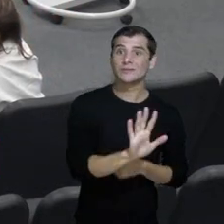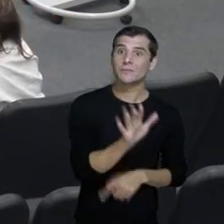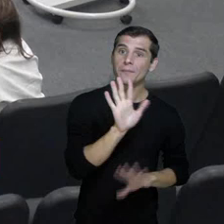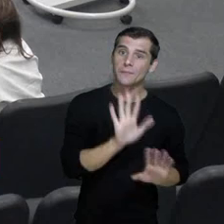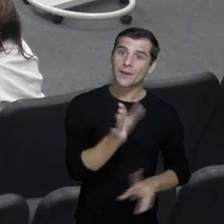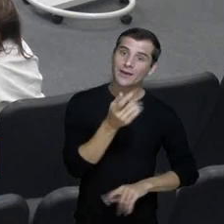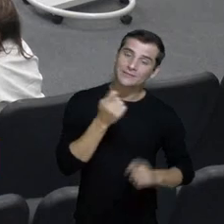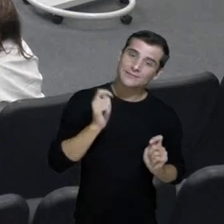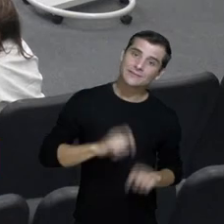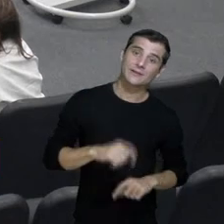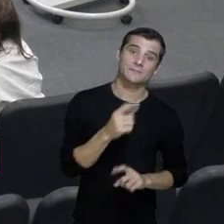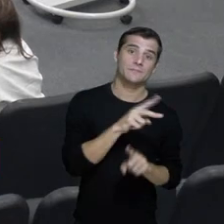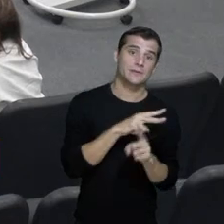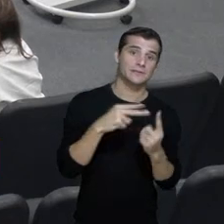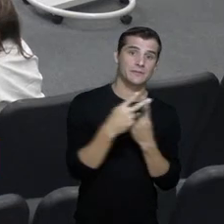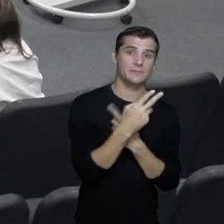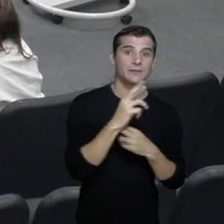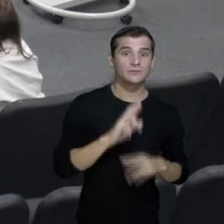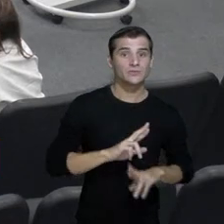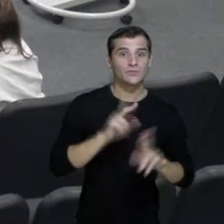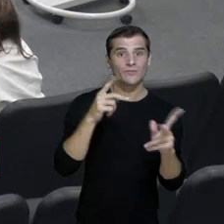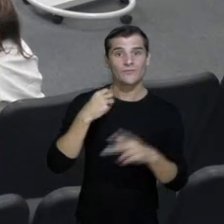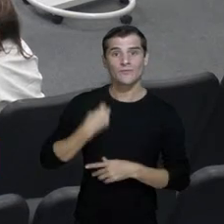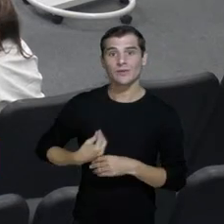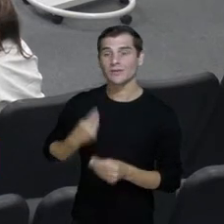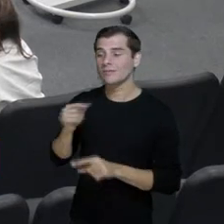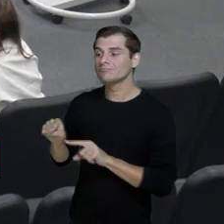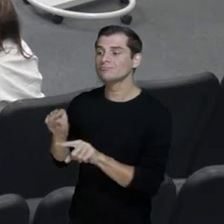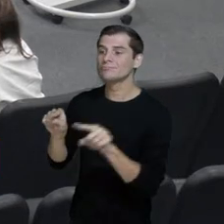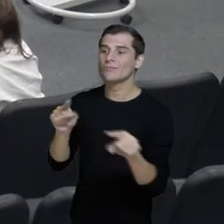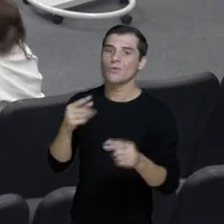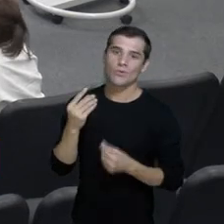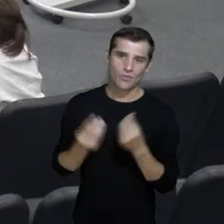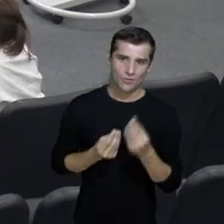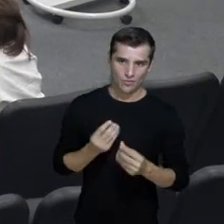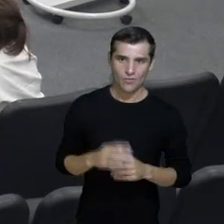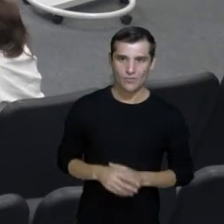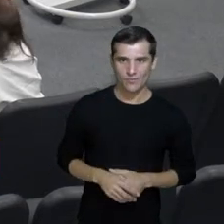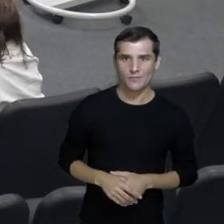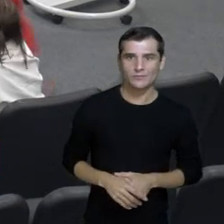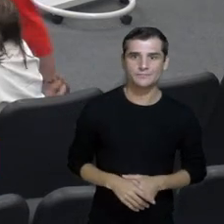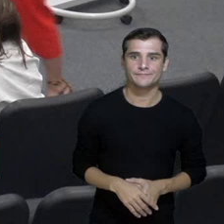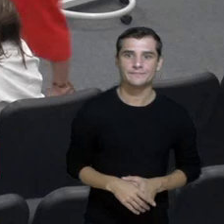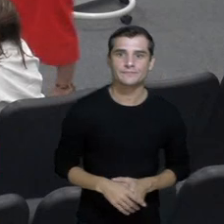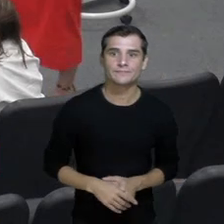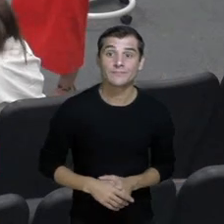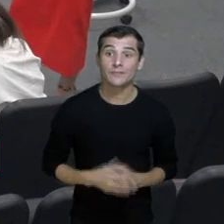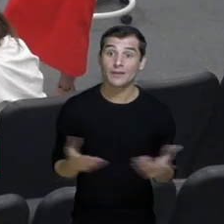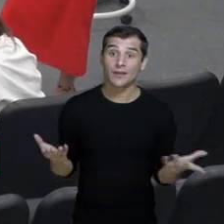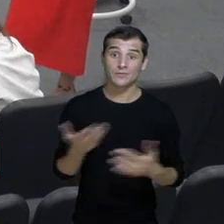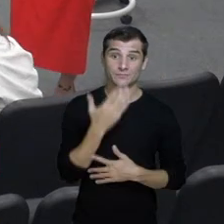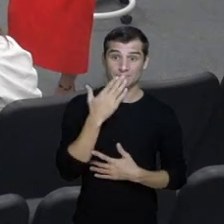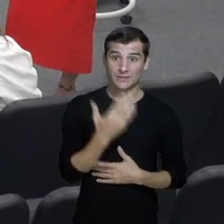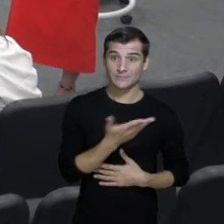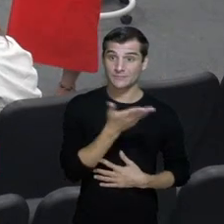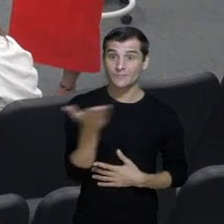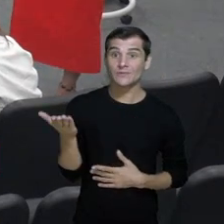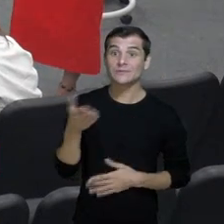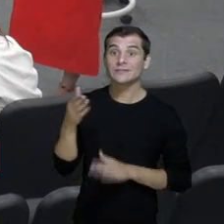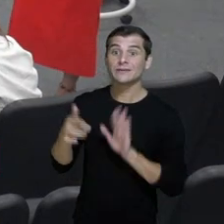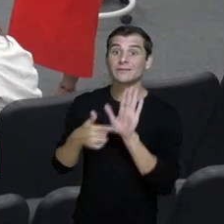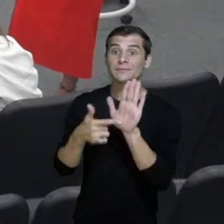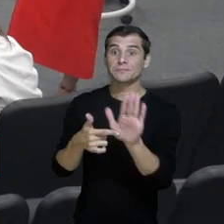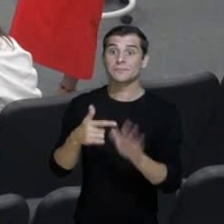um olhar diferente sobre determinadas situações Então agora eu vou pedir para que vocês possam apresentar se vocês tiverem